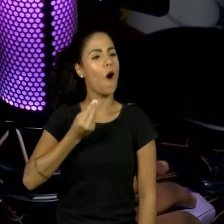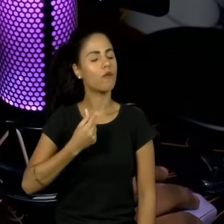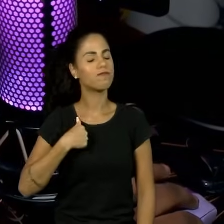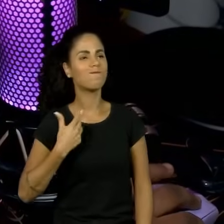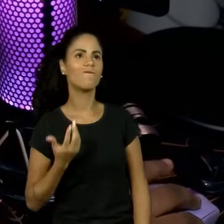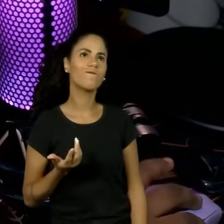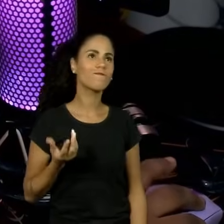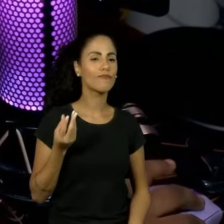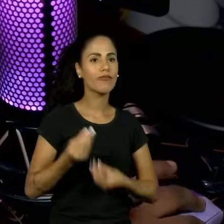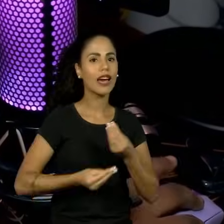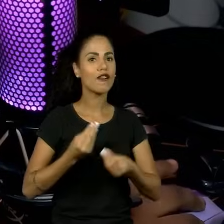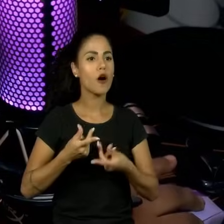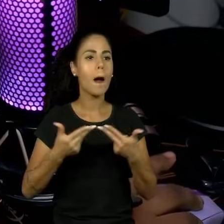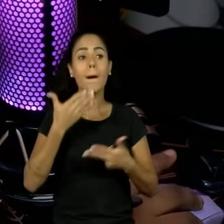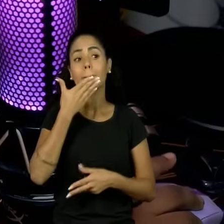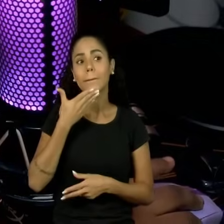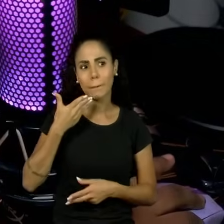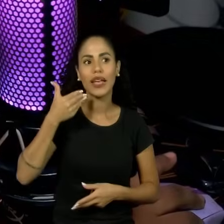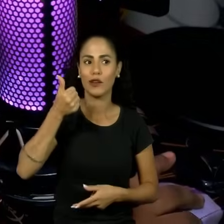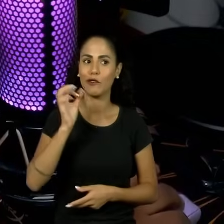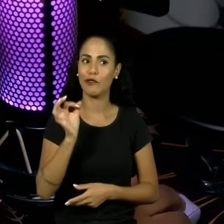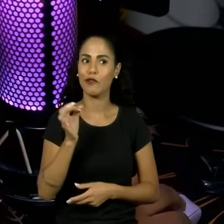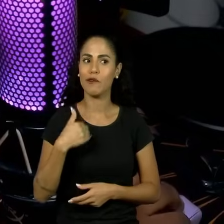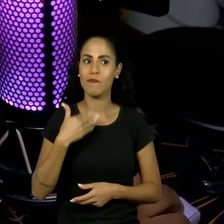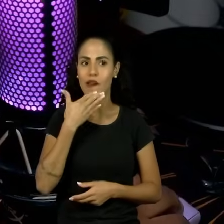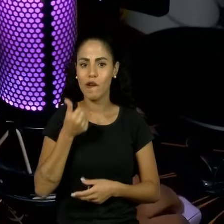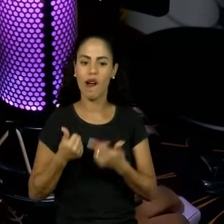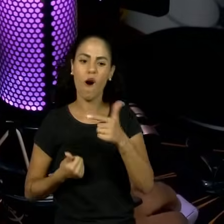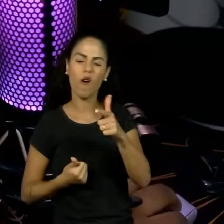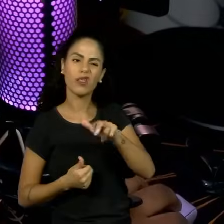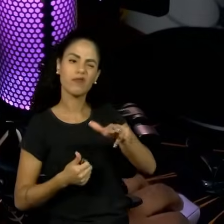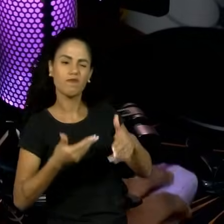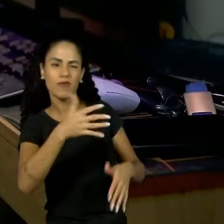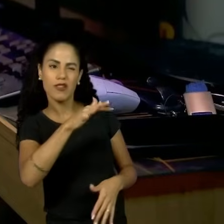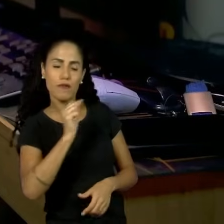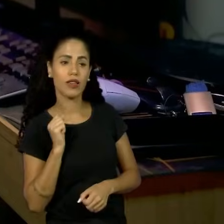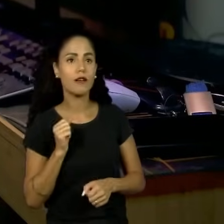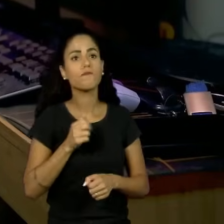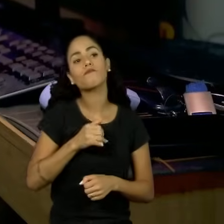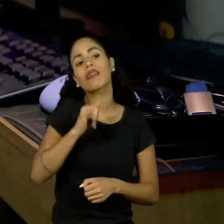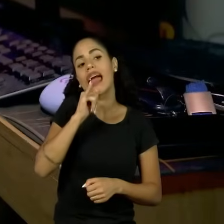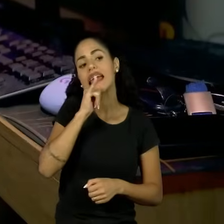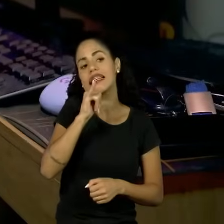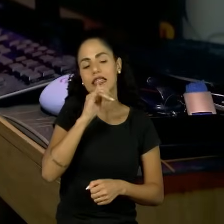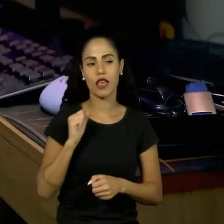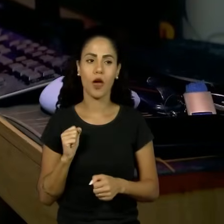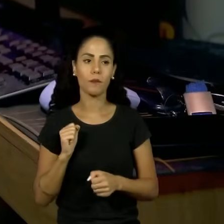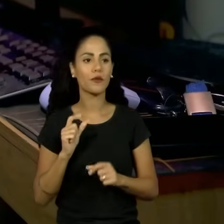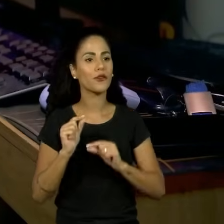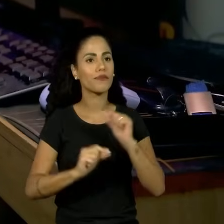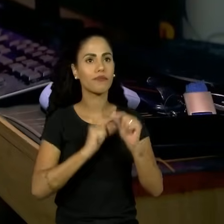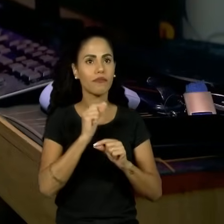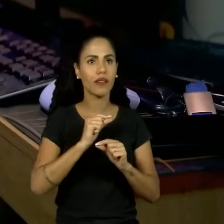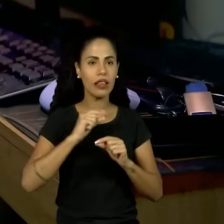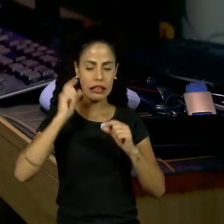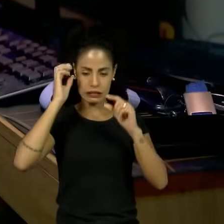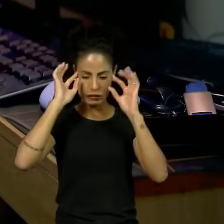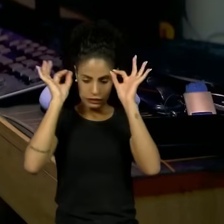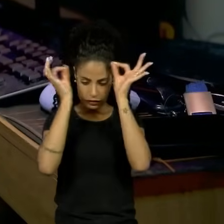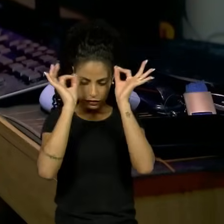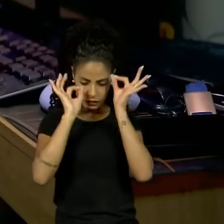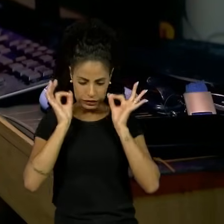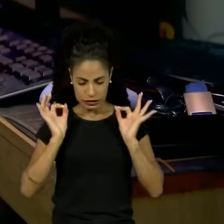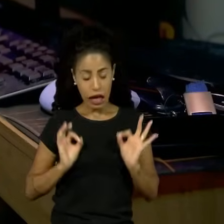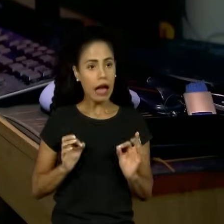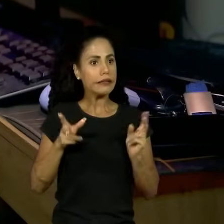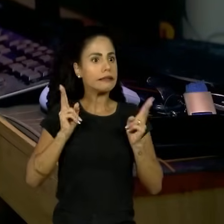melhorou em algumas coisas, mas piorou para outras. Por exemplo, a questão de ter que estar